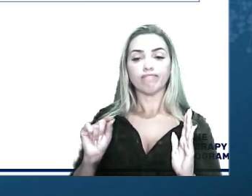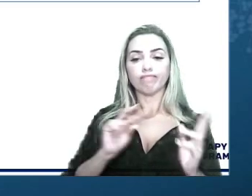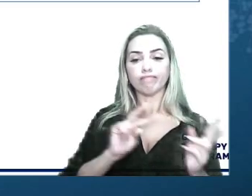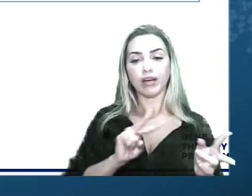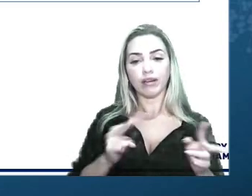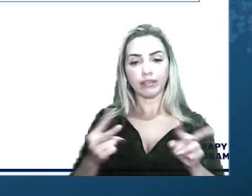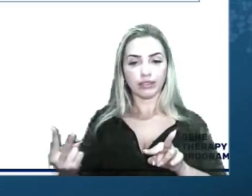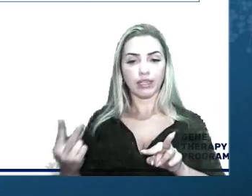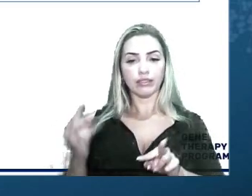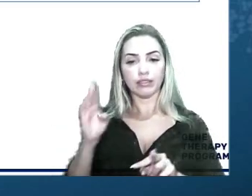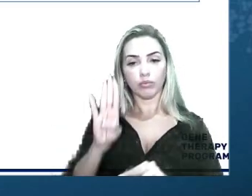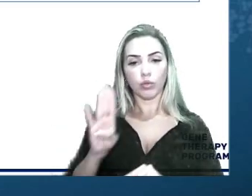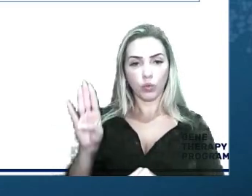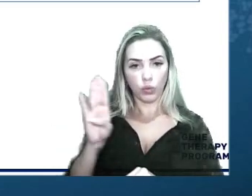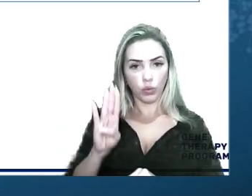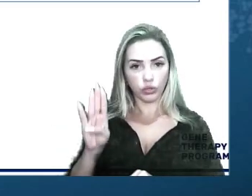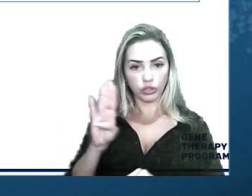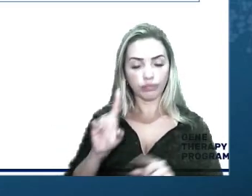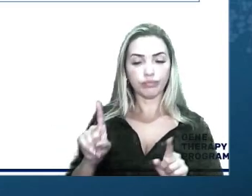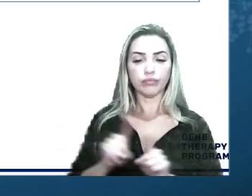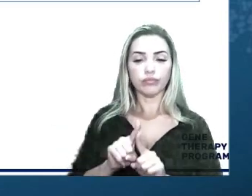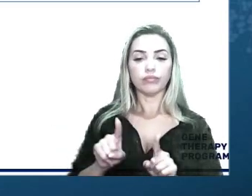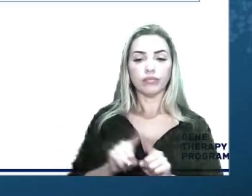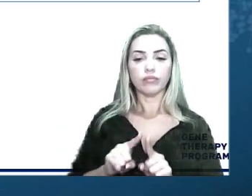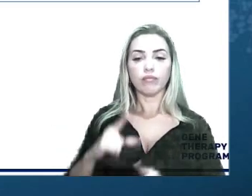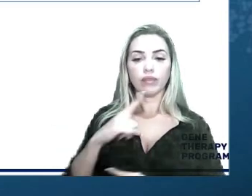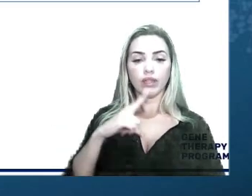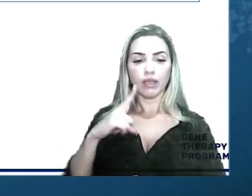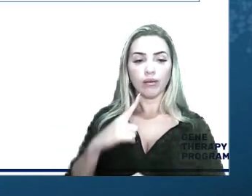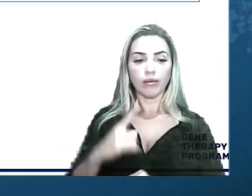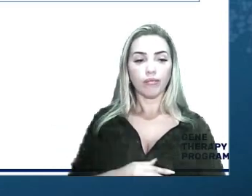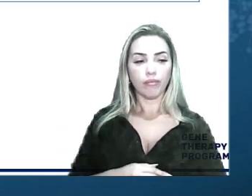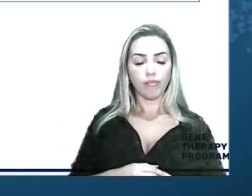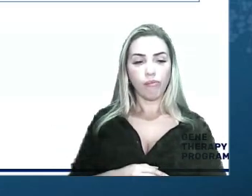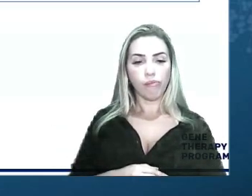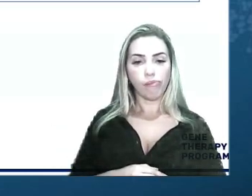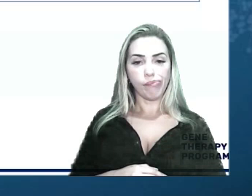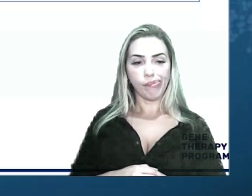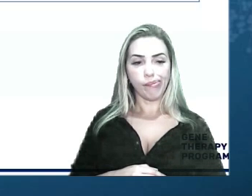passagem biológica, e também a